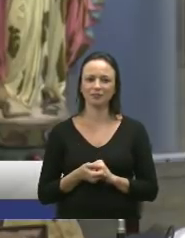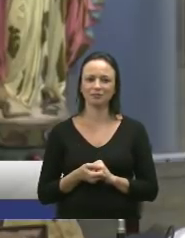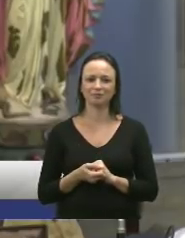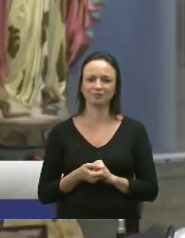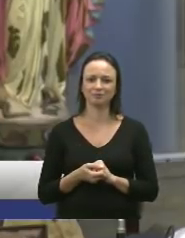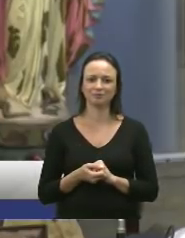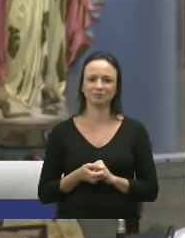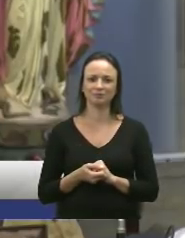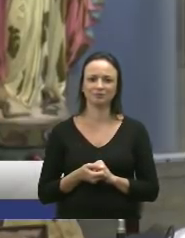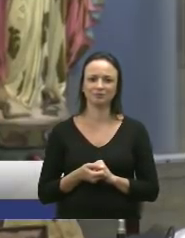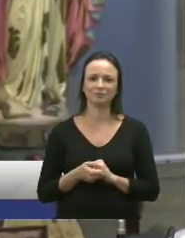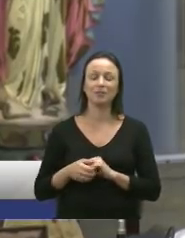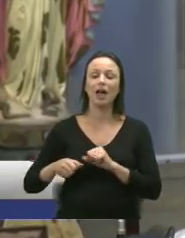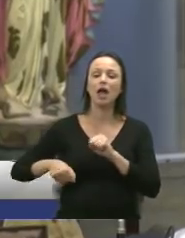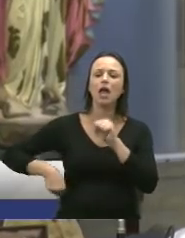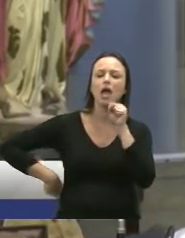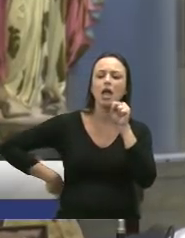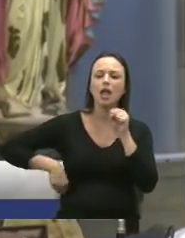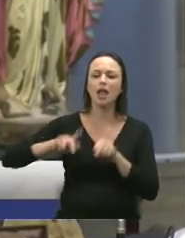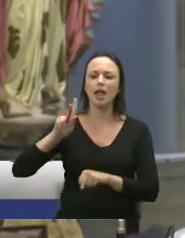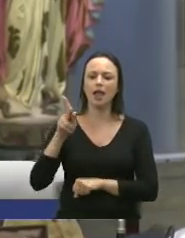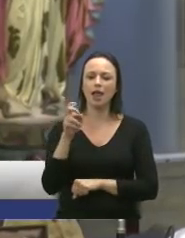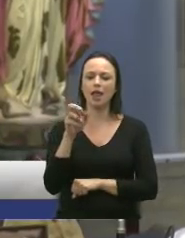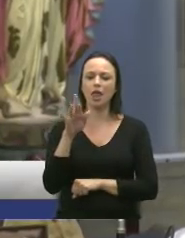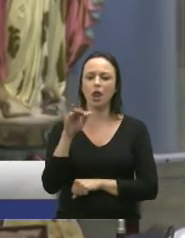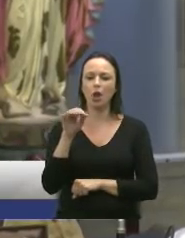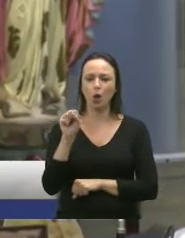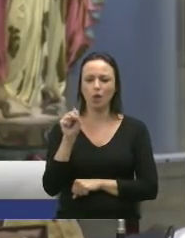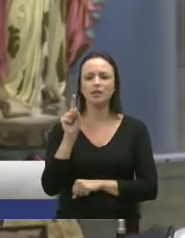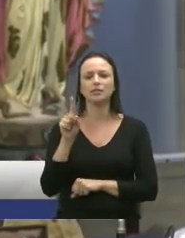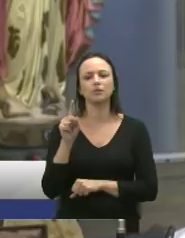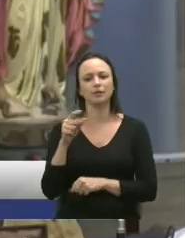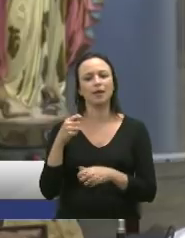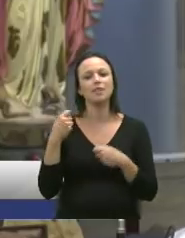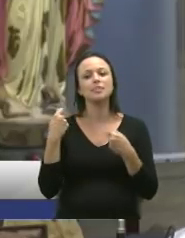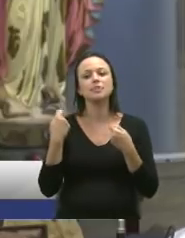Heróis são frutos da necessidade de uma época.